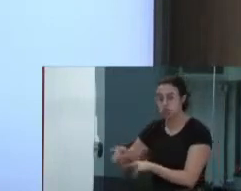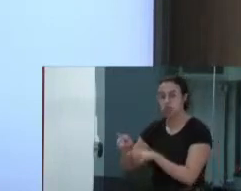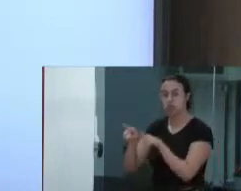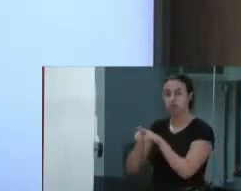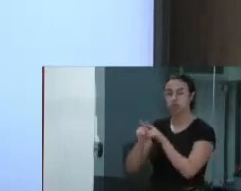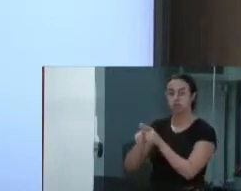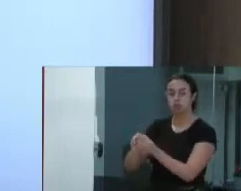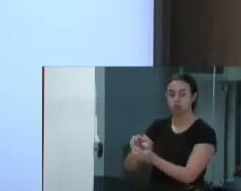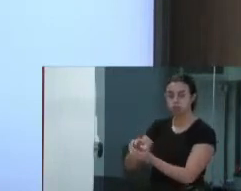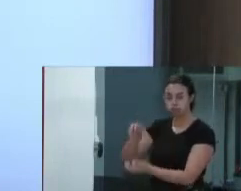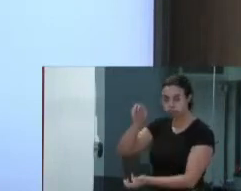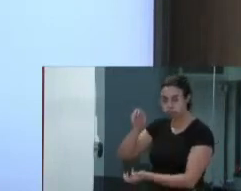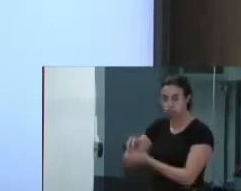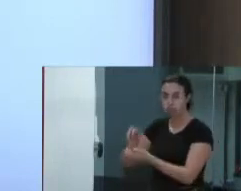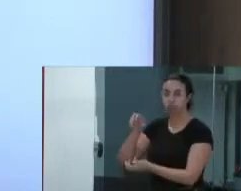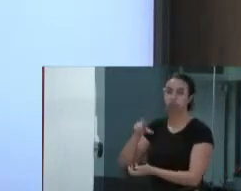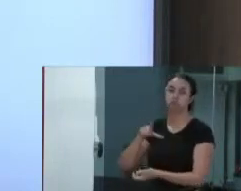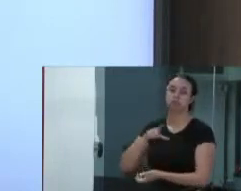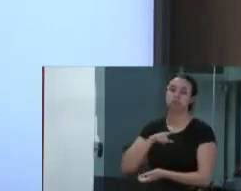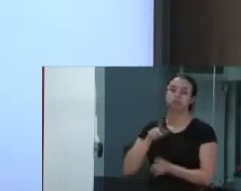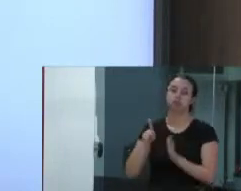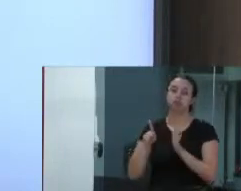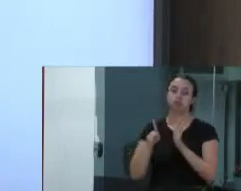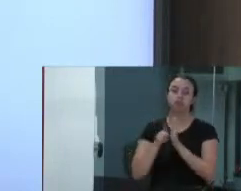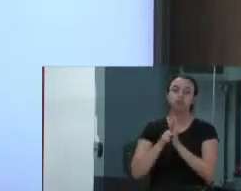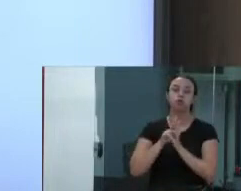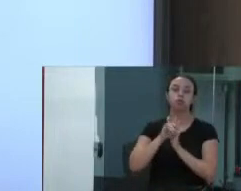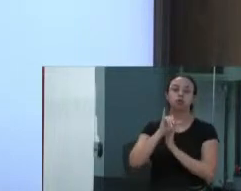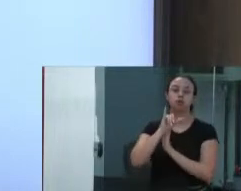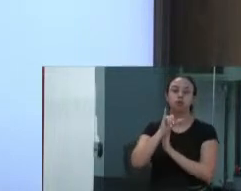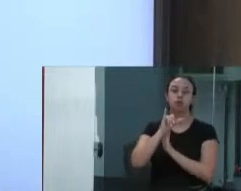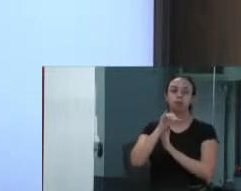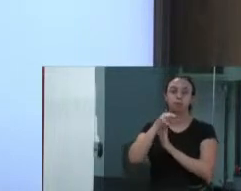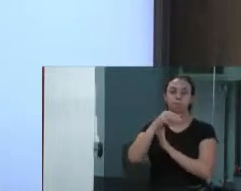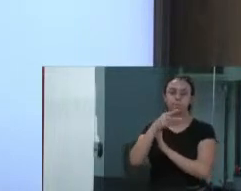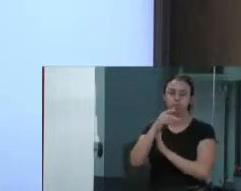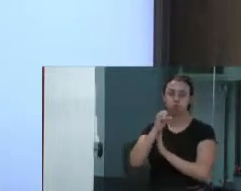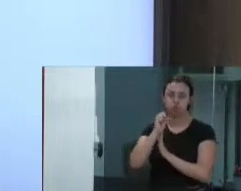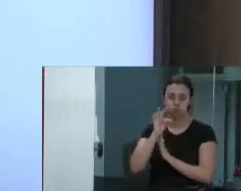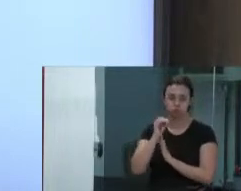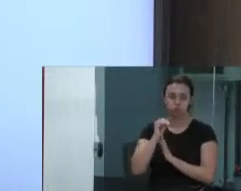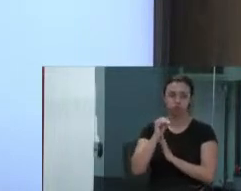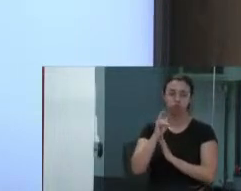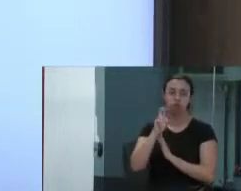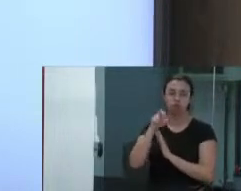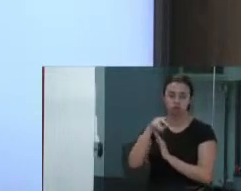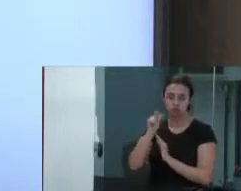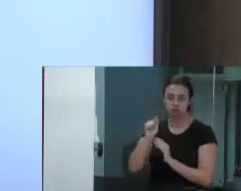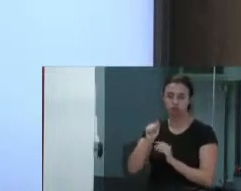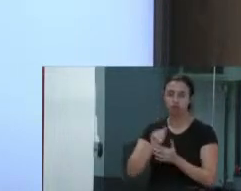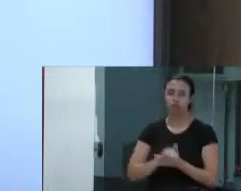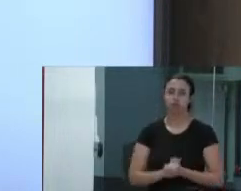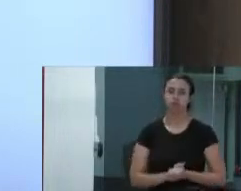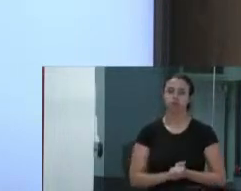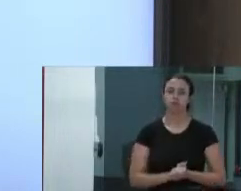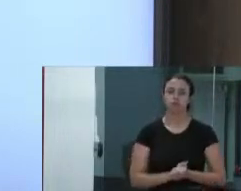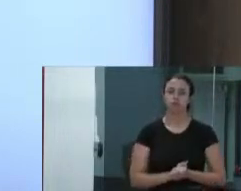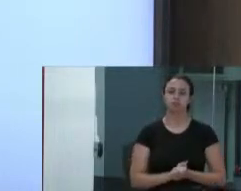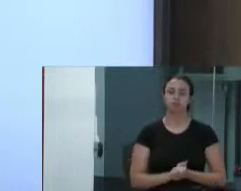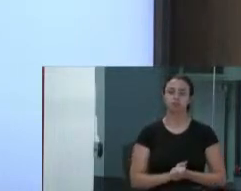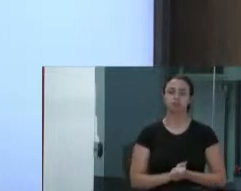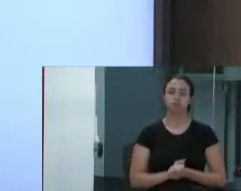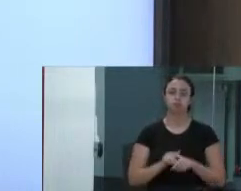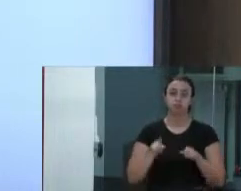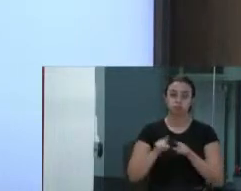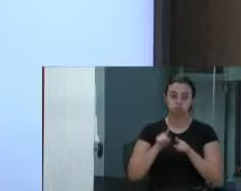repasses, né, oriundos dos impostos de renda, destinações de empresa, e o de habitação ainda são resquícios daquilo que a